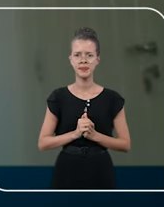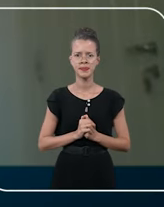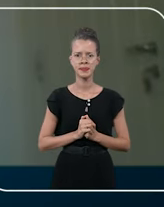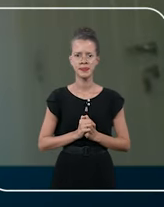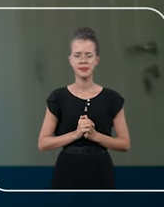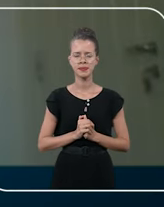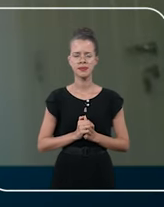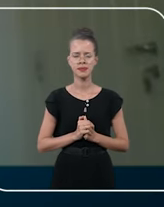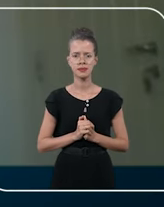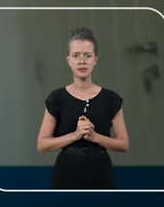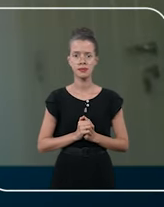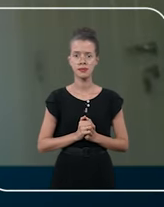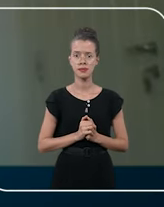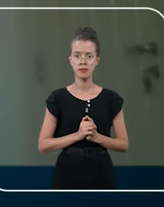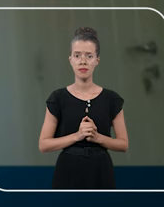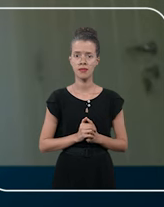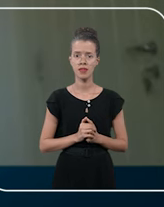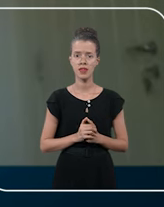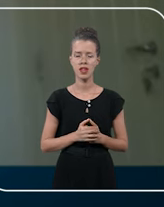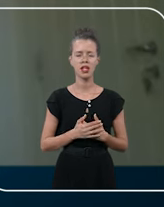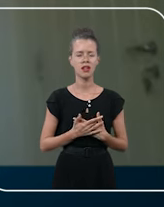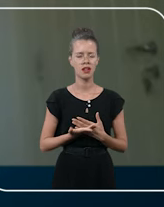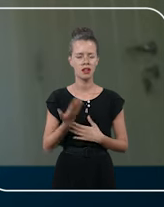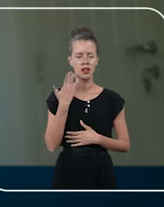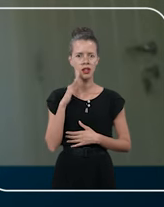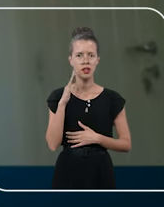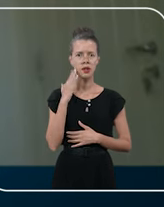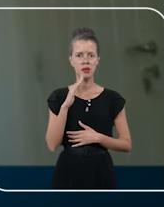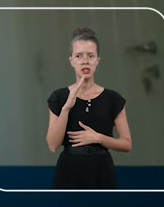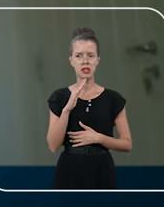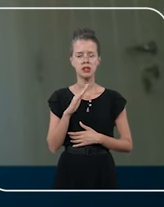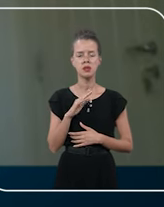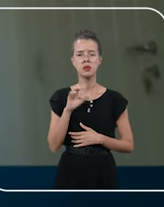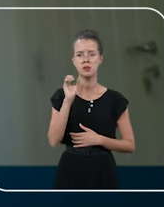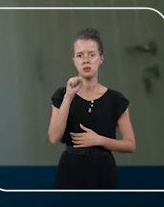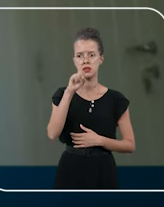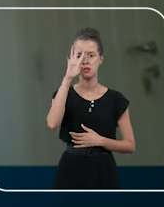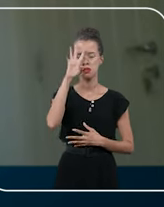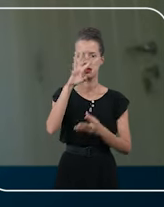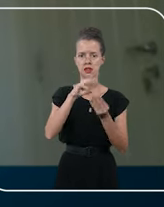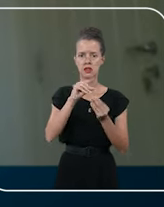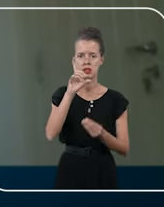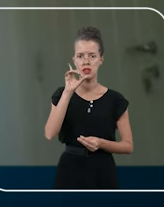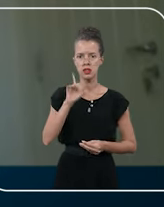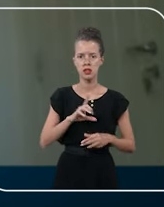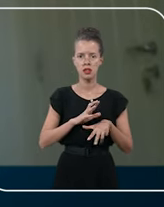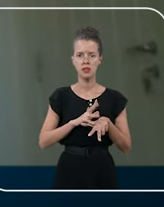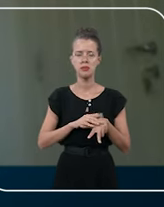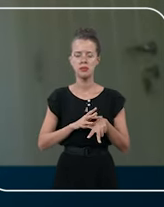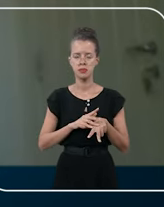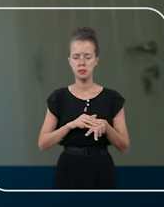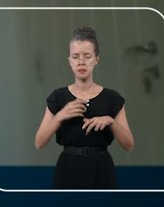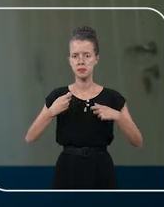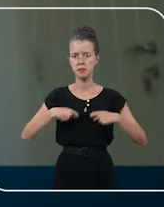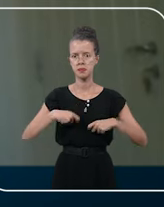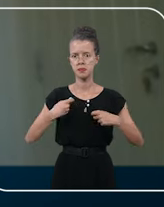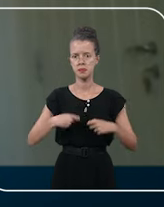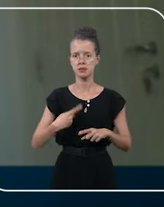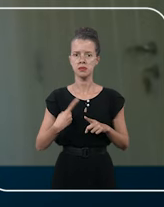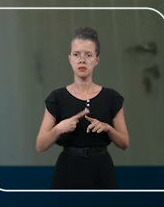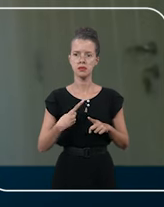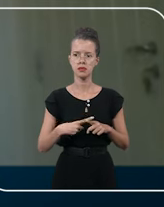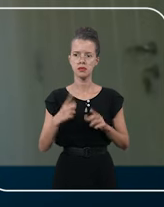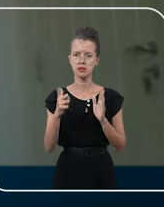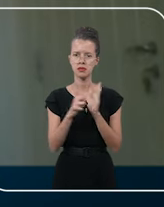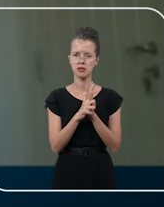Então, Fátima, eu entendo que é sim direito do paciente, principalmente porque quando falamos de prontuário, nós